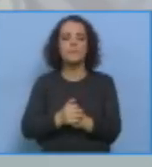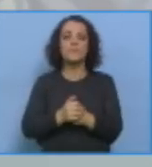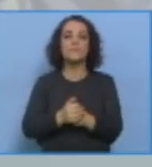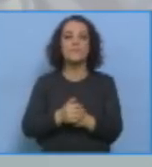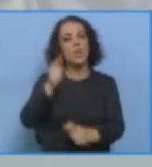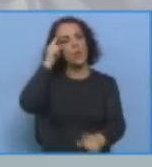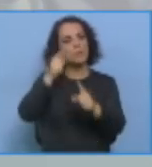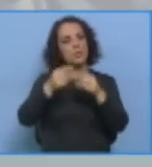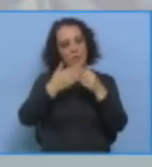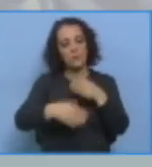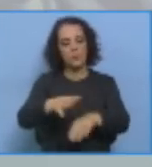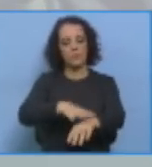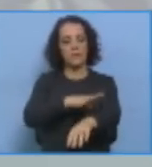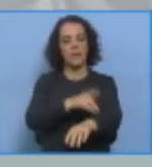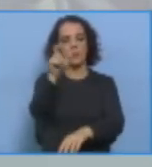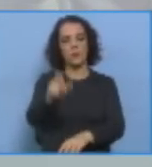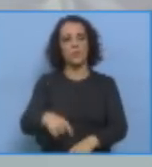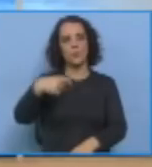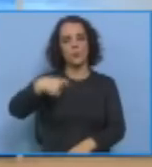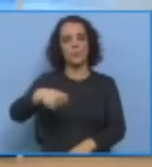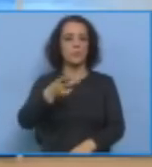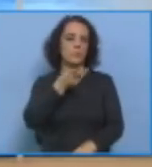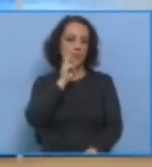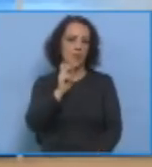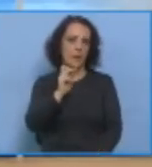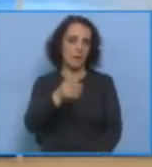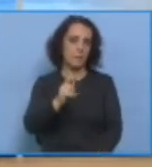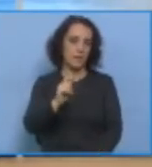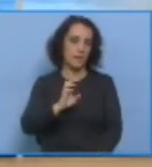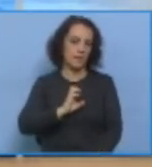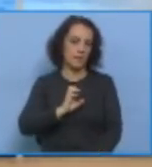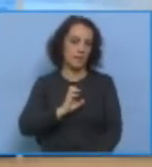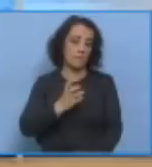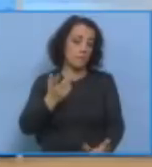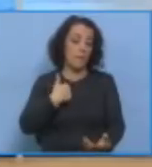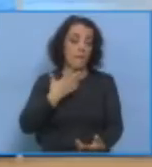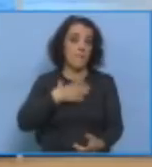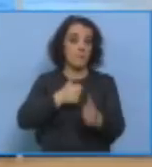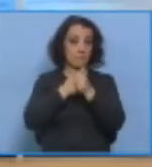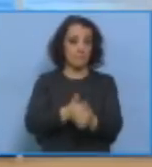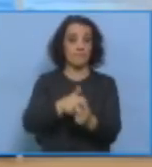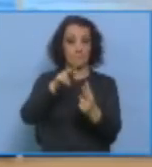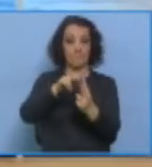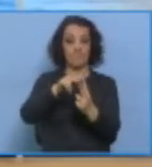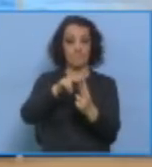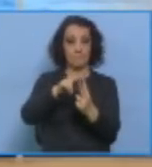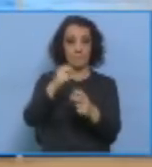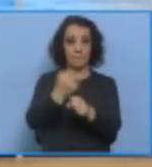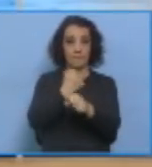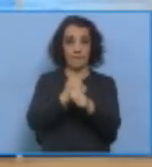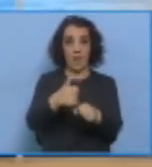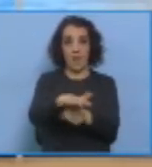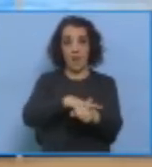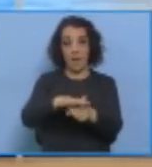para este mandato como diretor da APEC? Olha, exatamente, que sermos fiéis a estas duas grandes linhas de atuação que